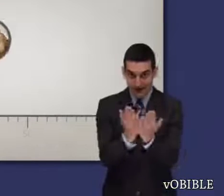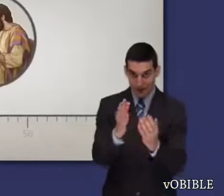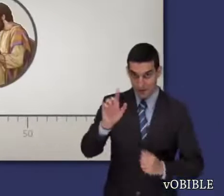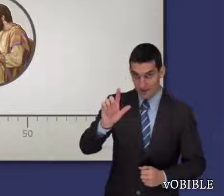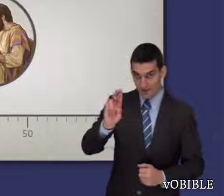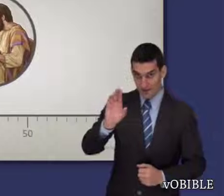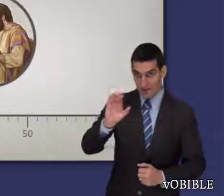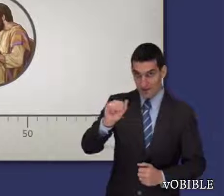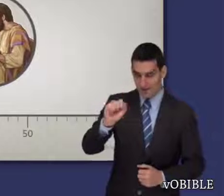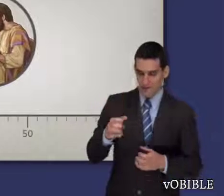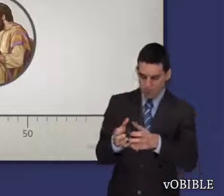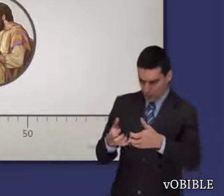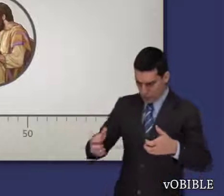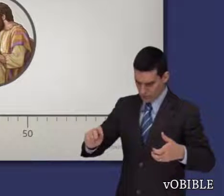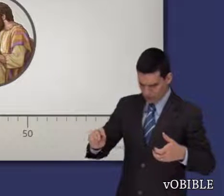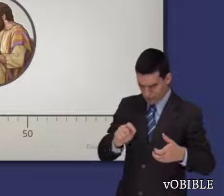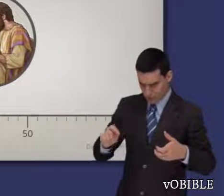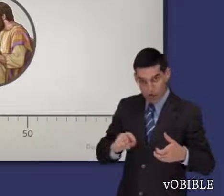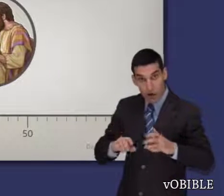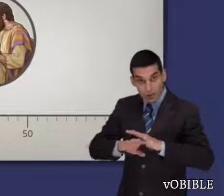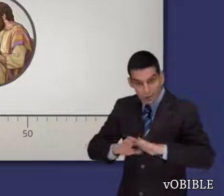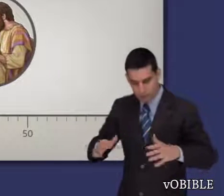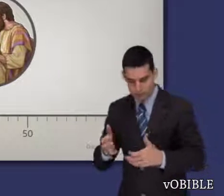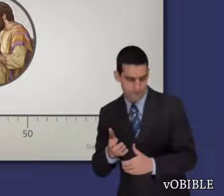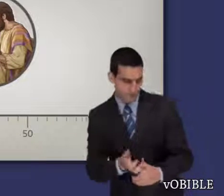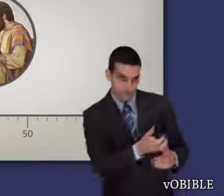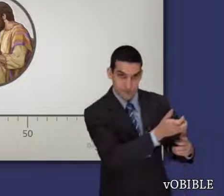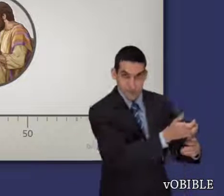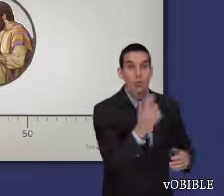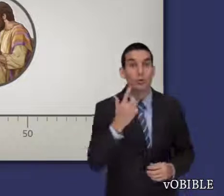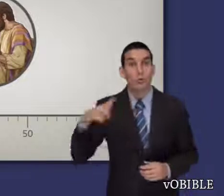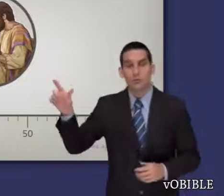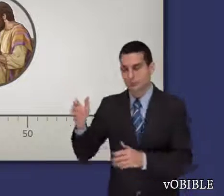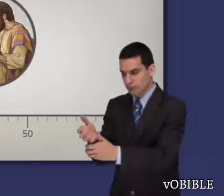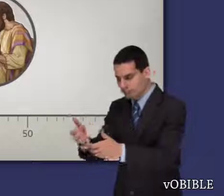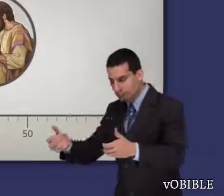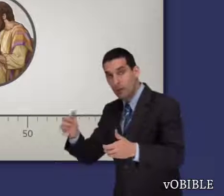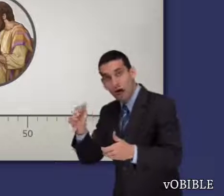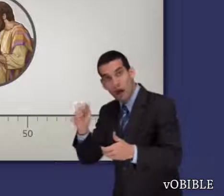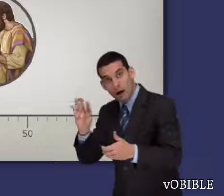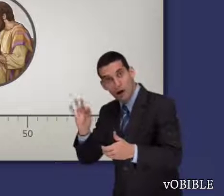Atos conta em detalhes a história do início das primeiras congregações e seu rápido crescimento.